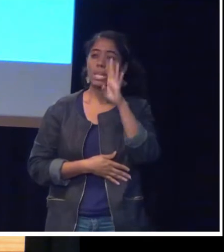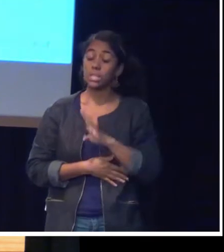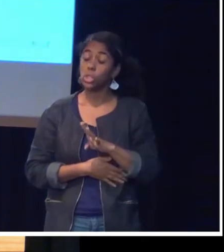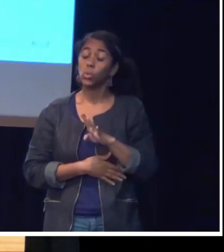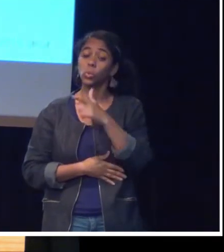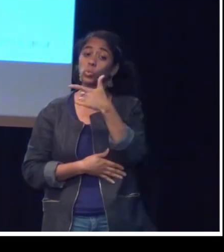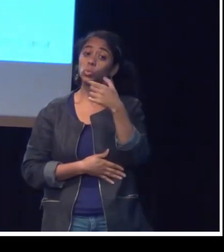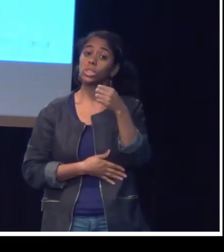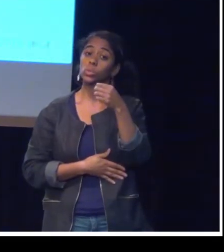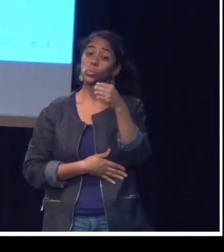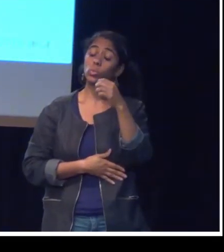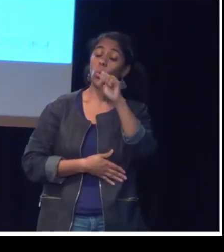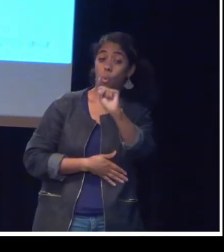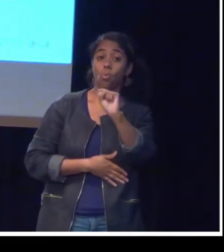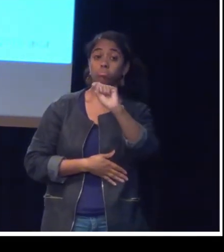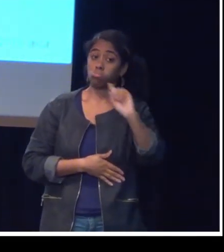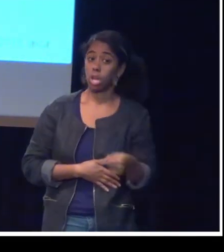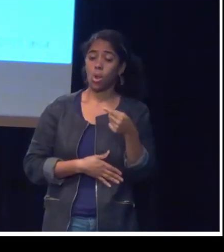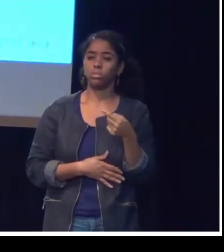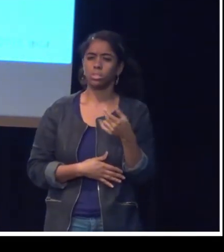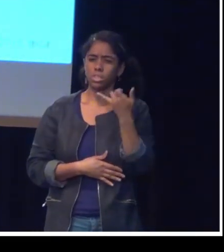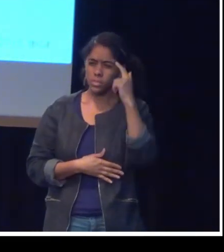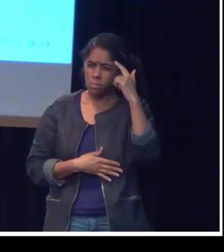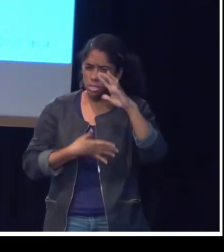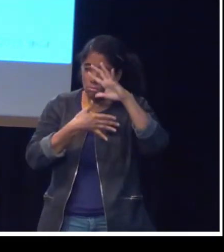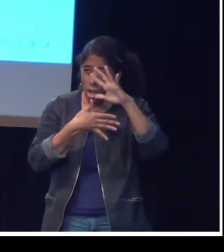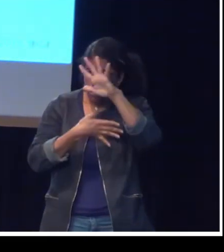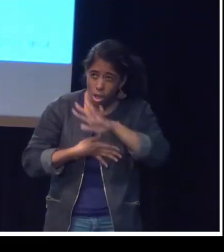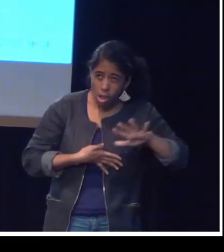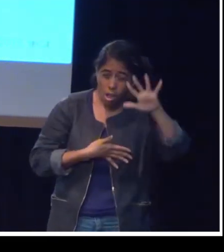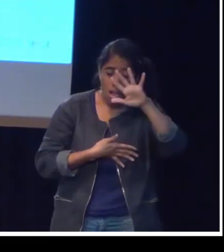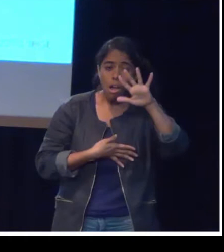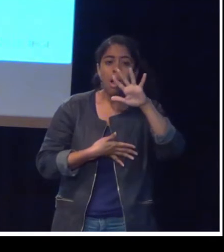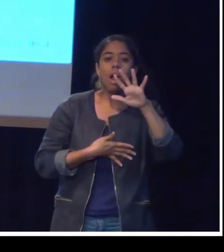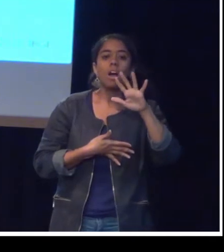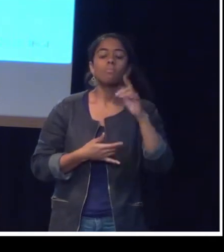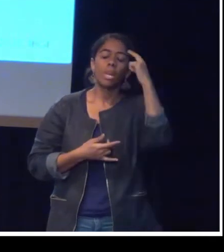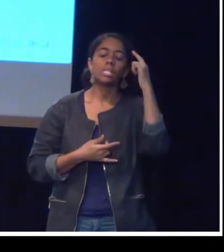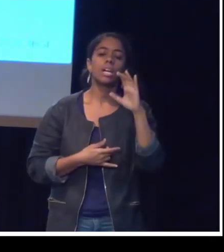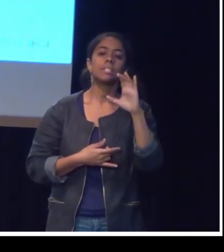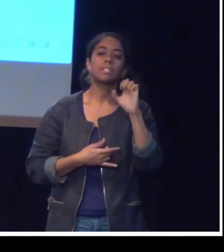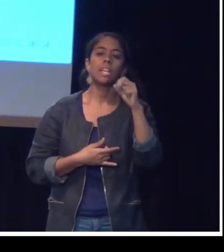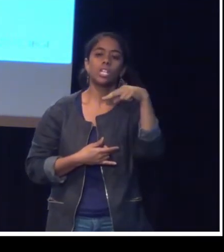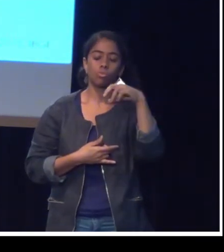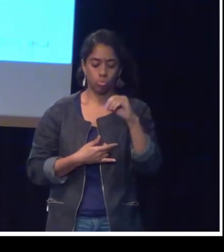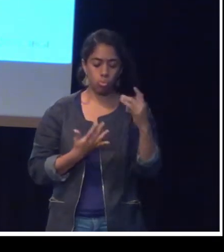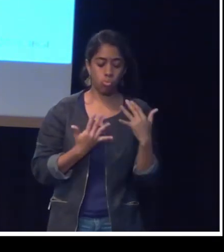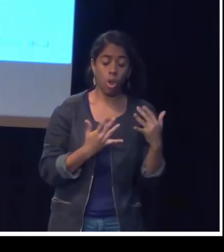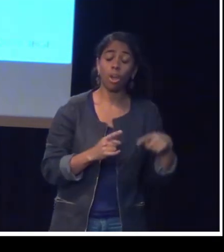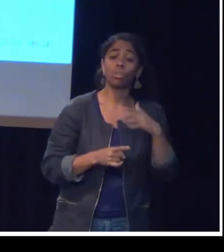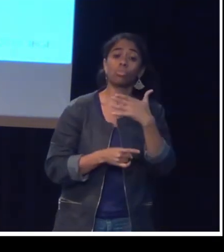milhões. E aí, se a gente for para aquele mapa do censo de 2010, e aí a gente for falar das deficiências, tanto